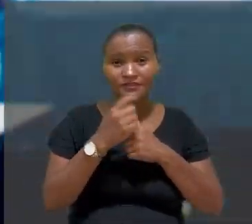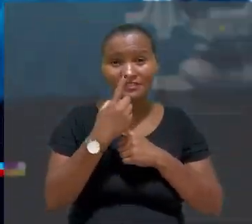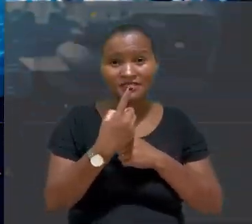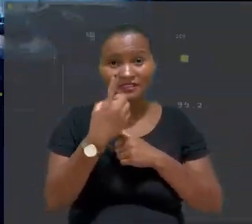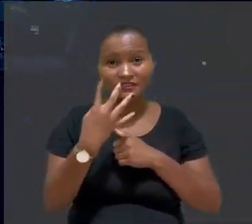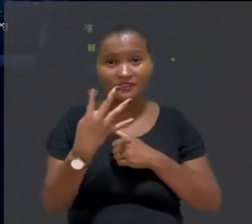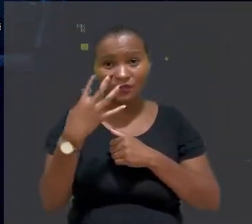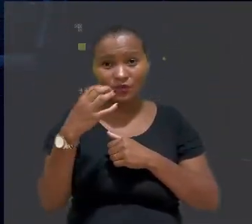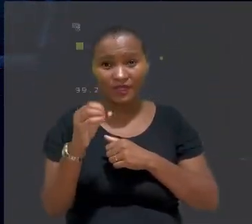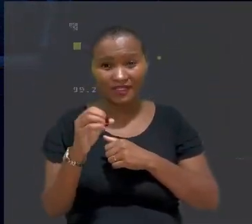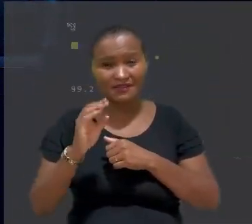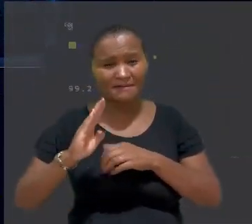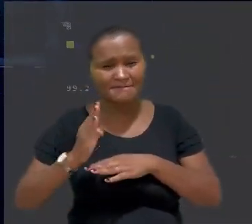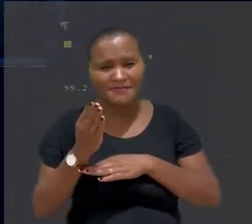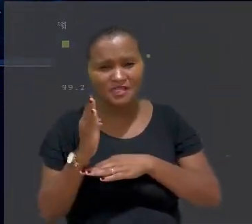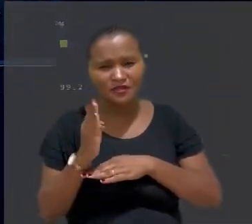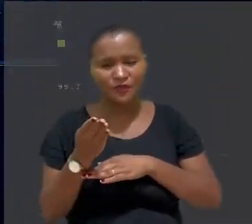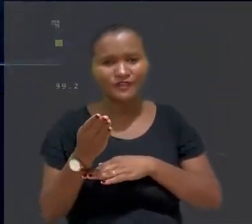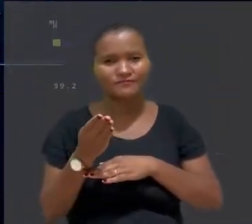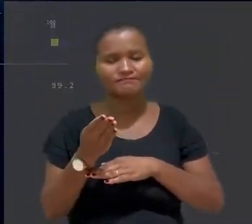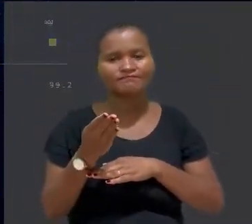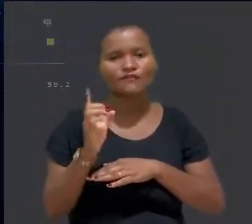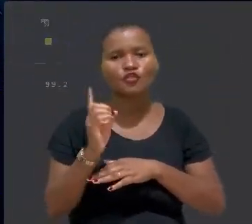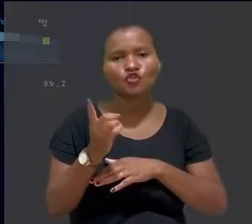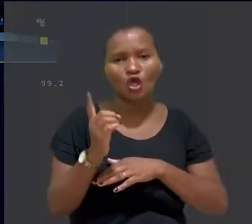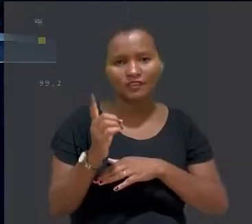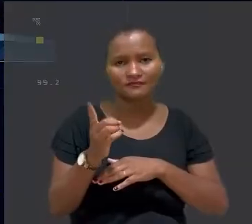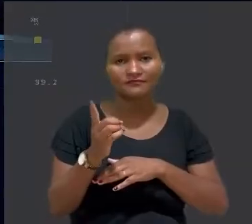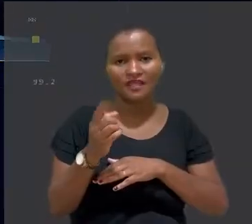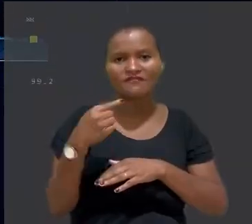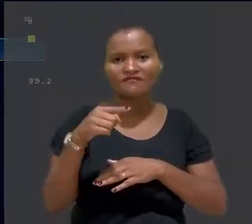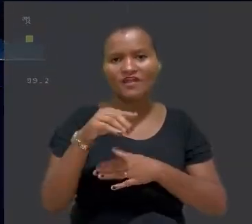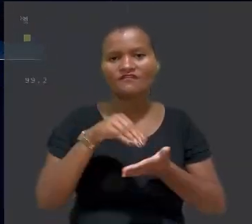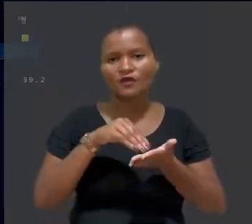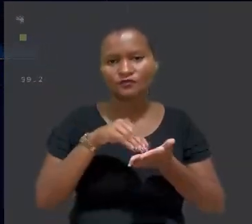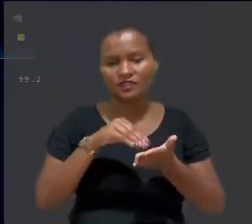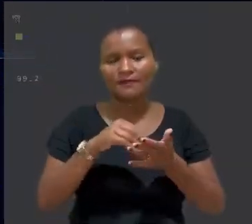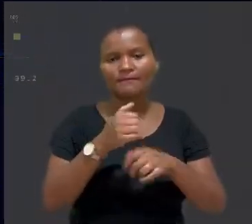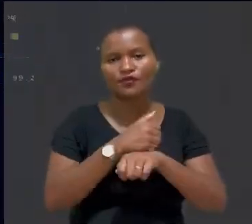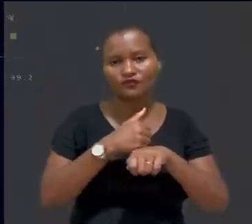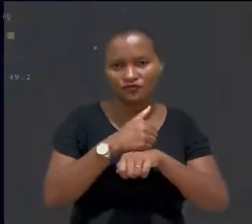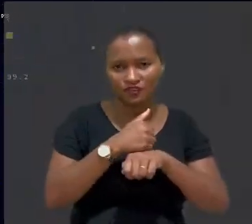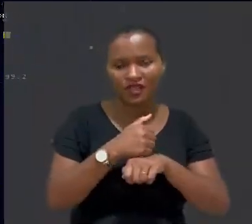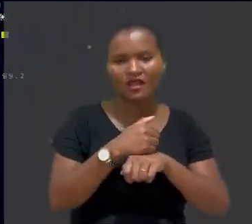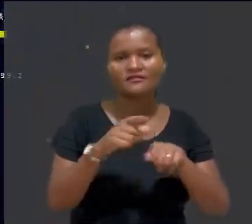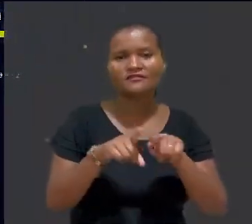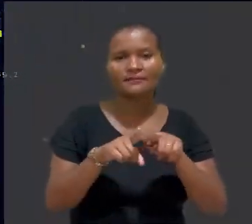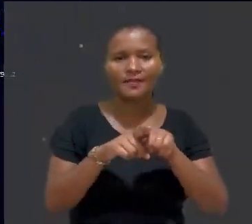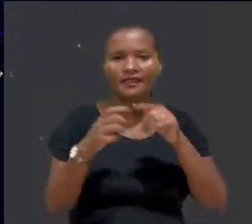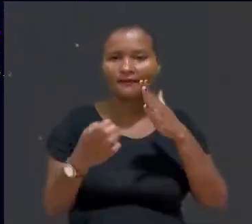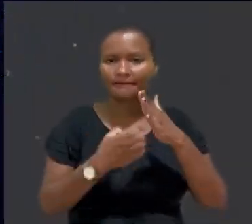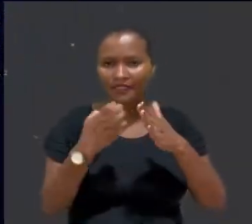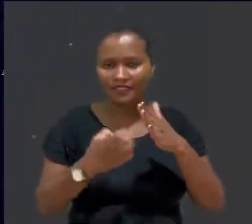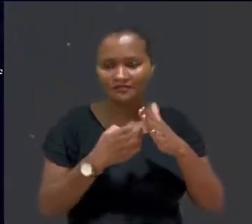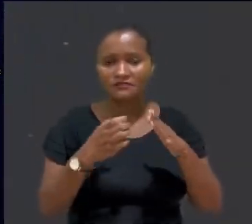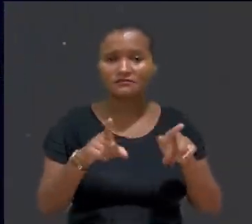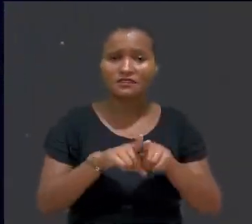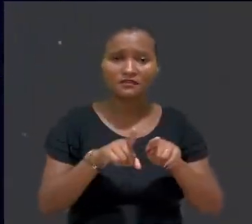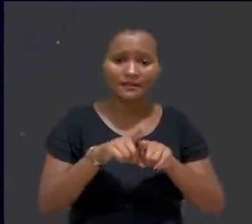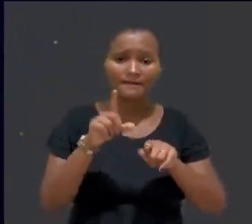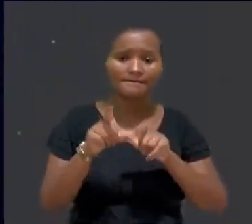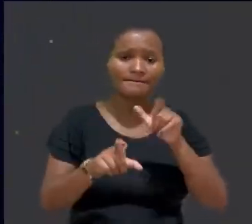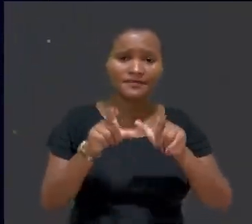a 140 bilhões de dólares. E vão faltar profissionais, empresas e